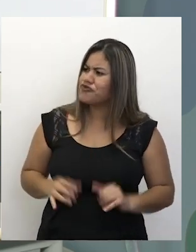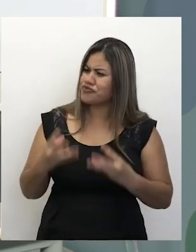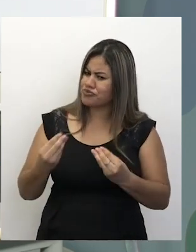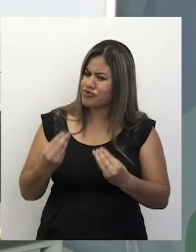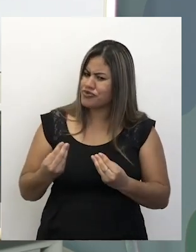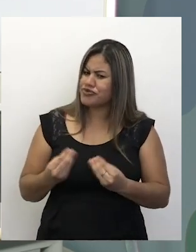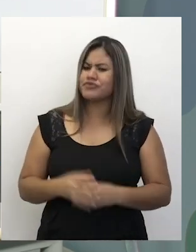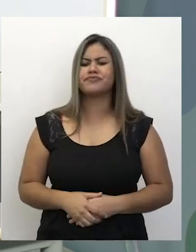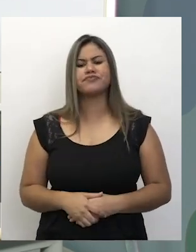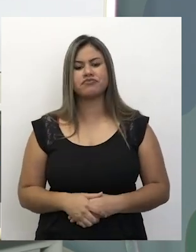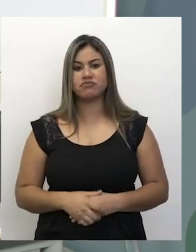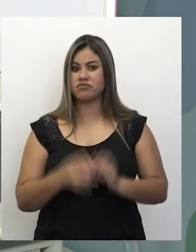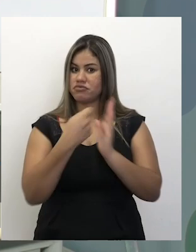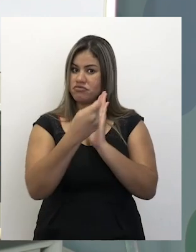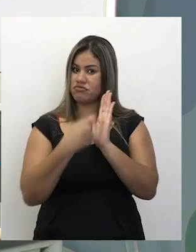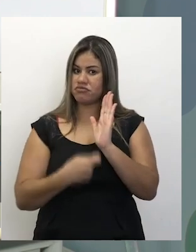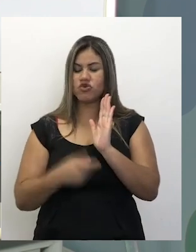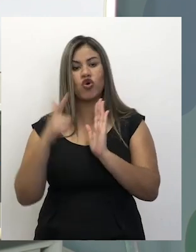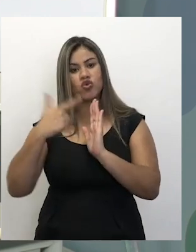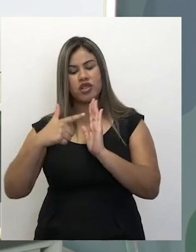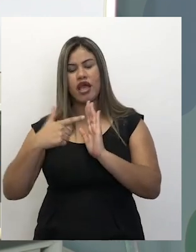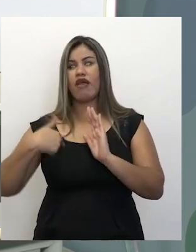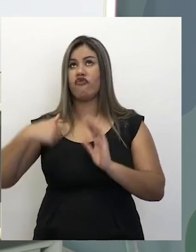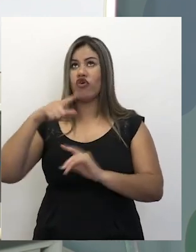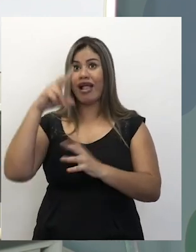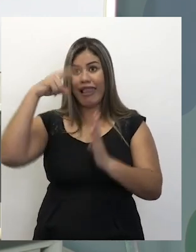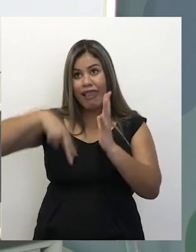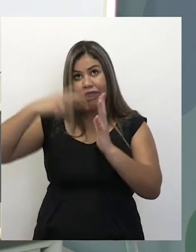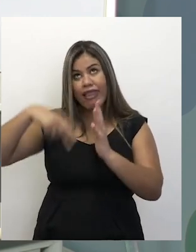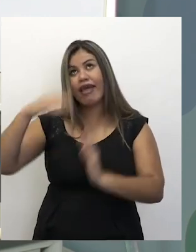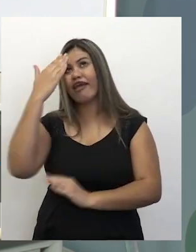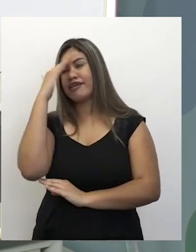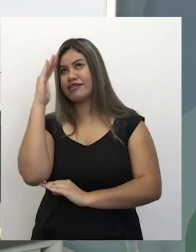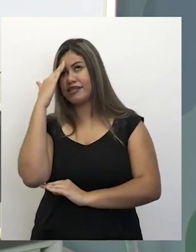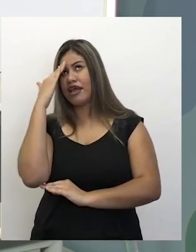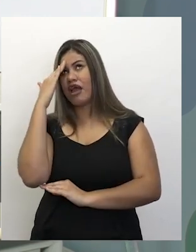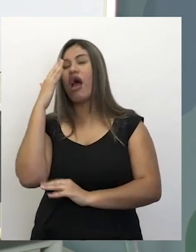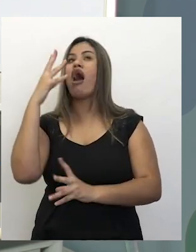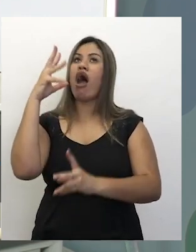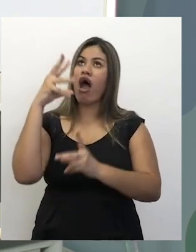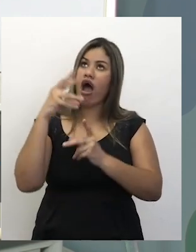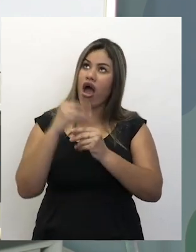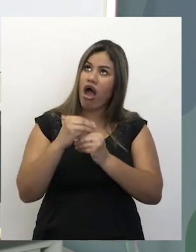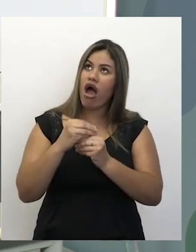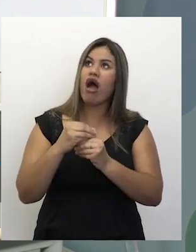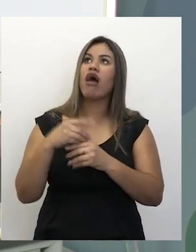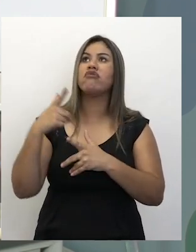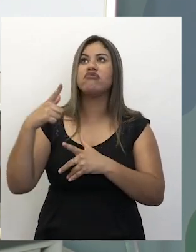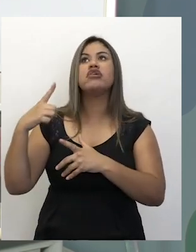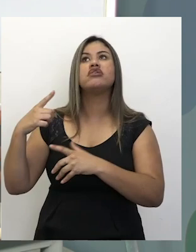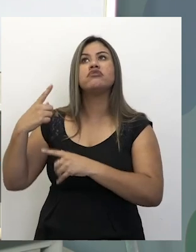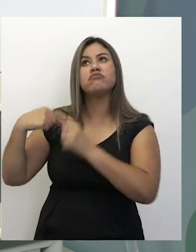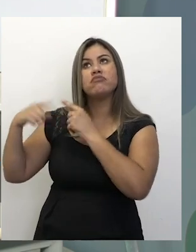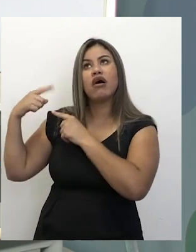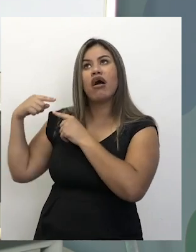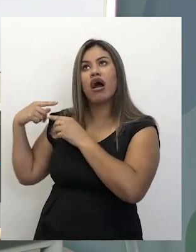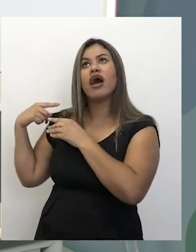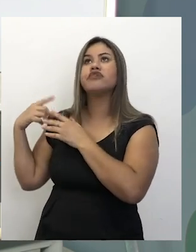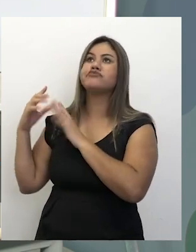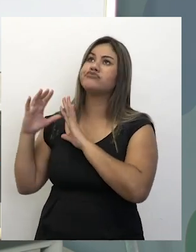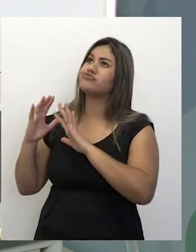fica subentendido isso não tá escrito fica subentendido porque busca novas artes se buscam novas áreas Então as antigas já não servem mais